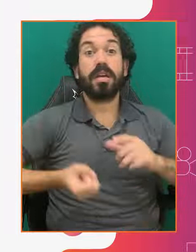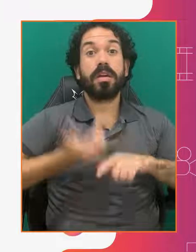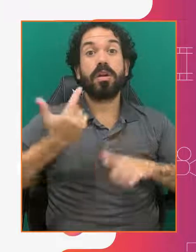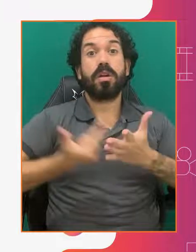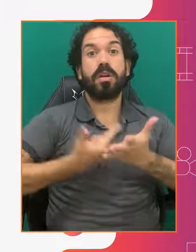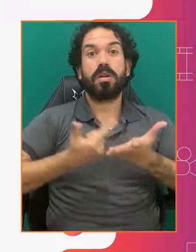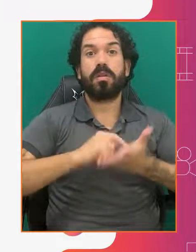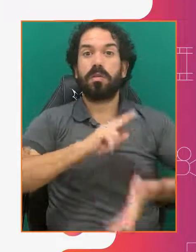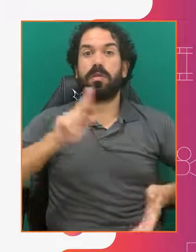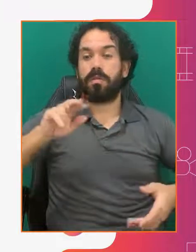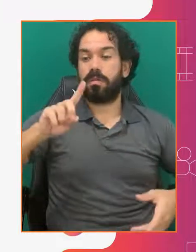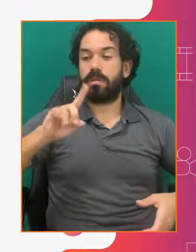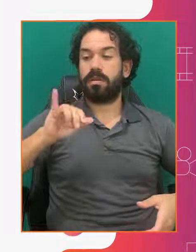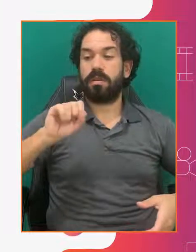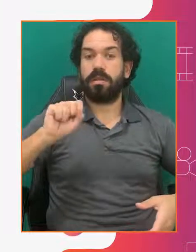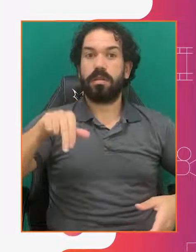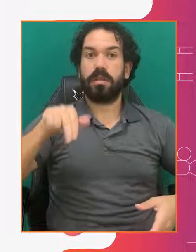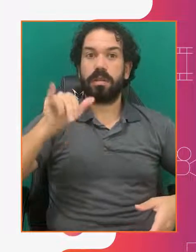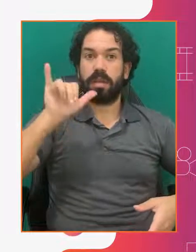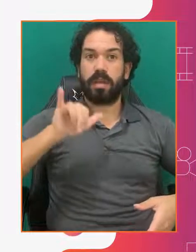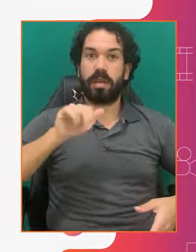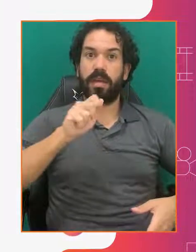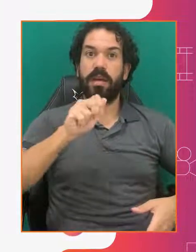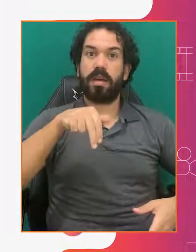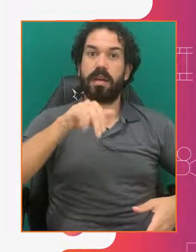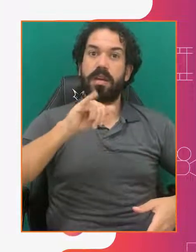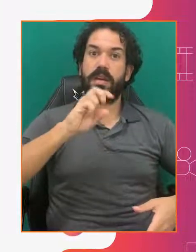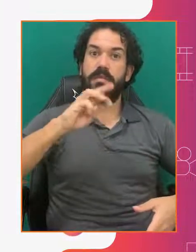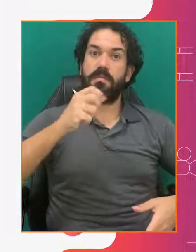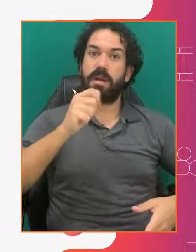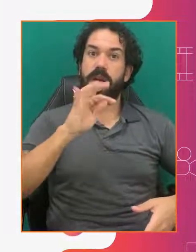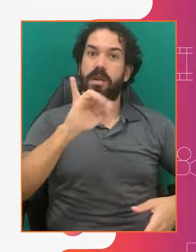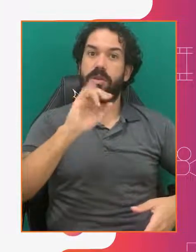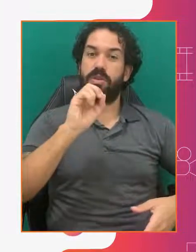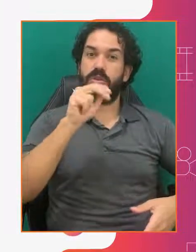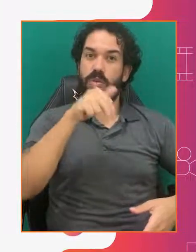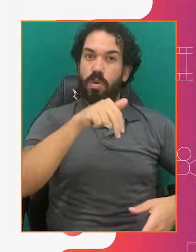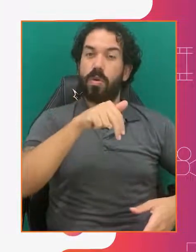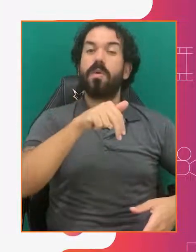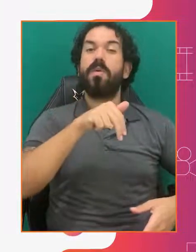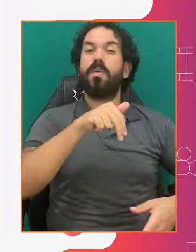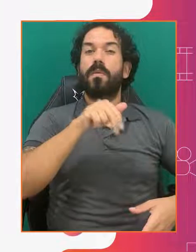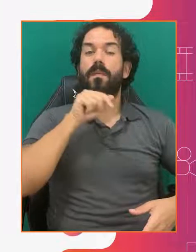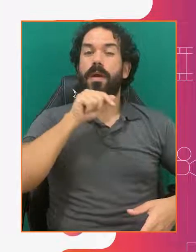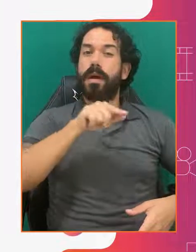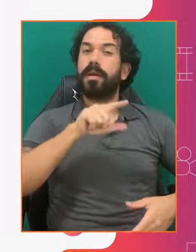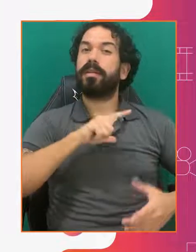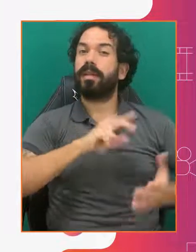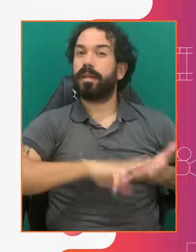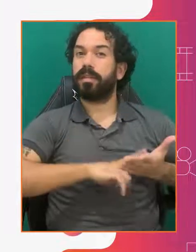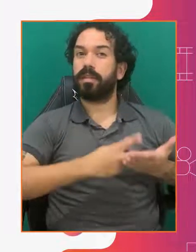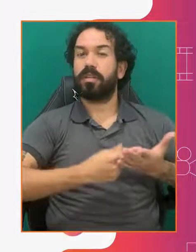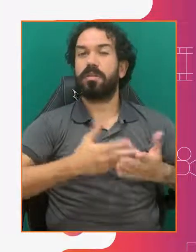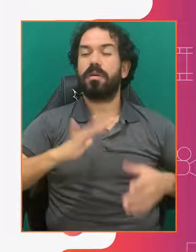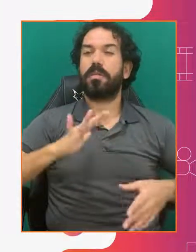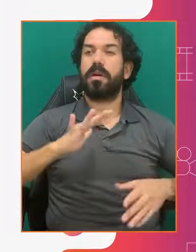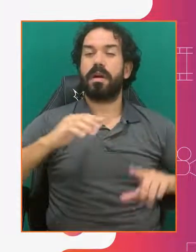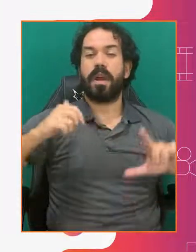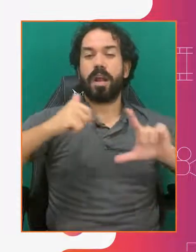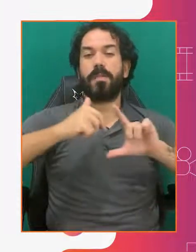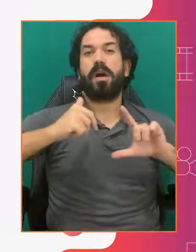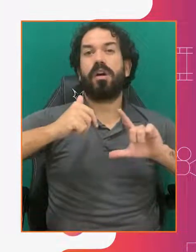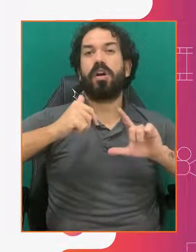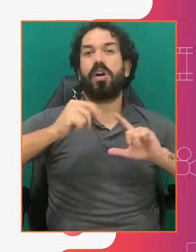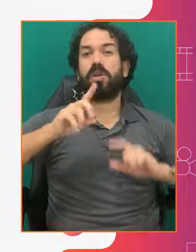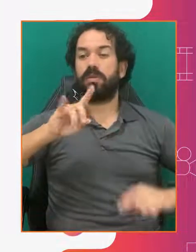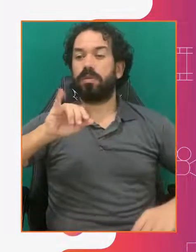chamado Disney Animation: The Illusion of Life, que a tradução ficaria algo como Animações